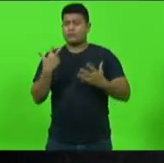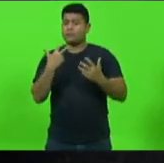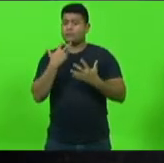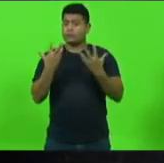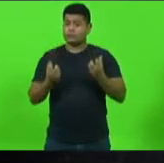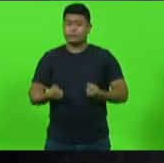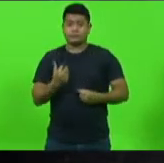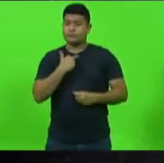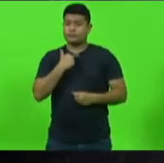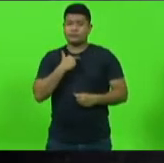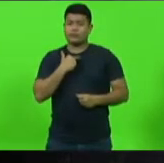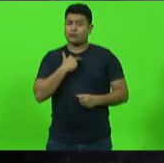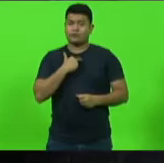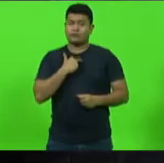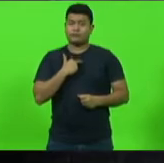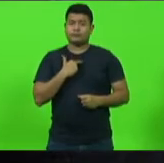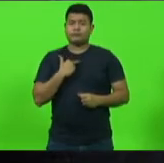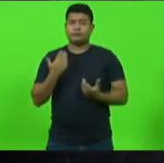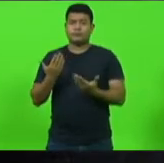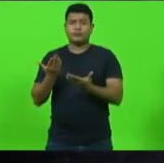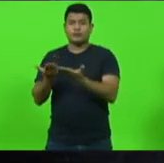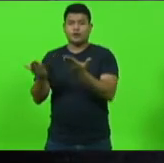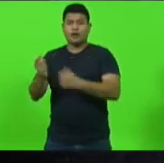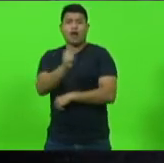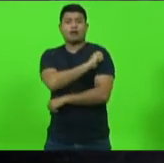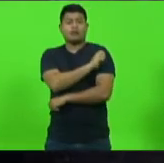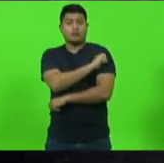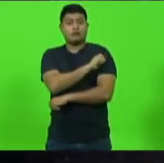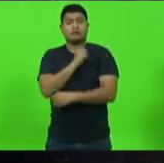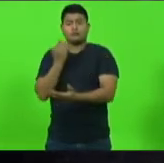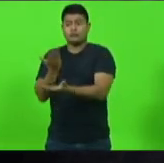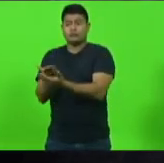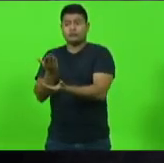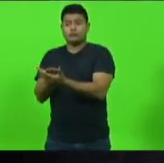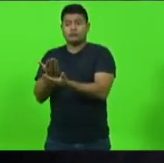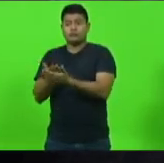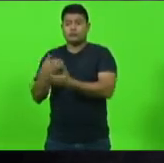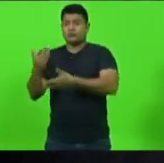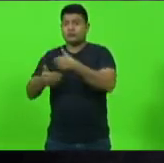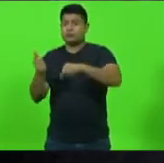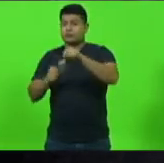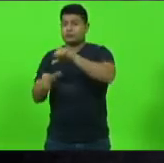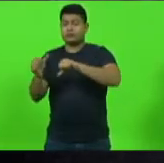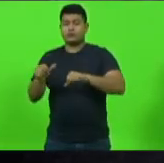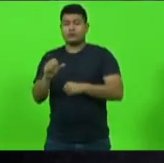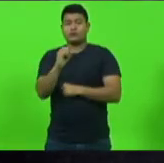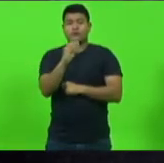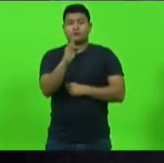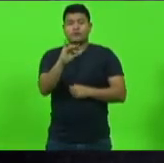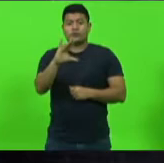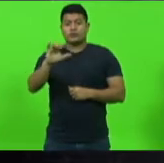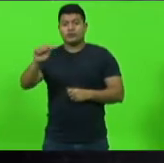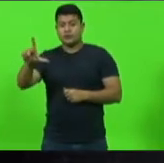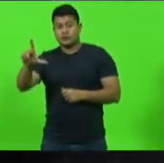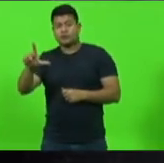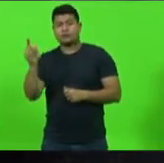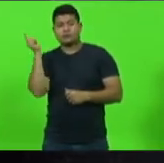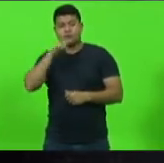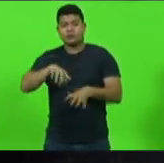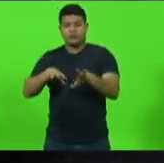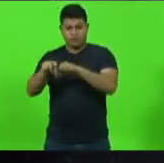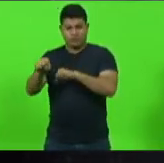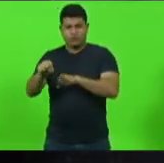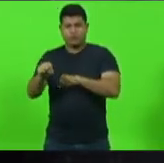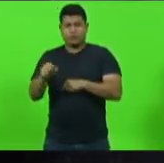que alunos, estudantes, para serem oficiais, recebam R$16 mil. E que nós possamos,